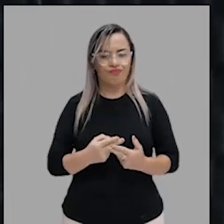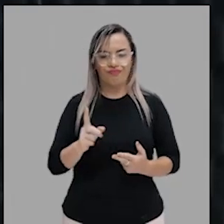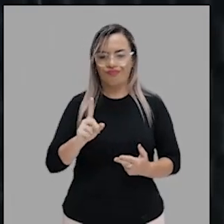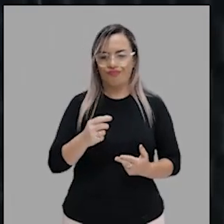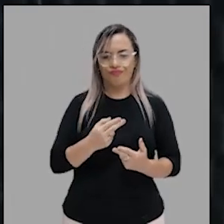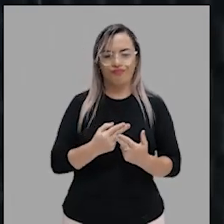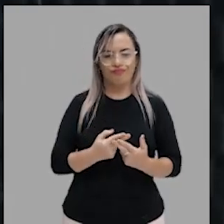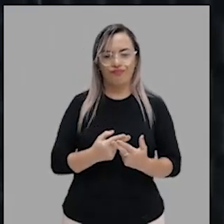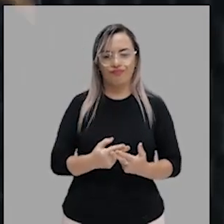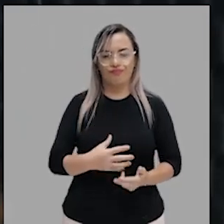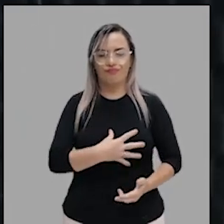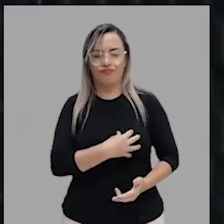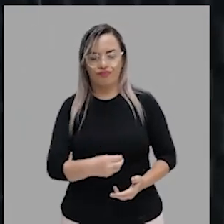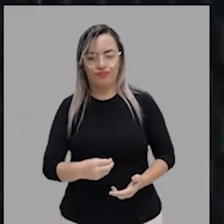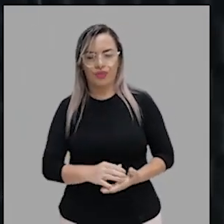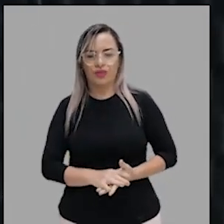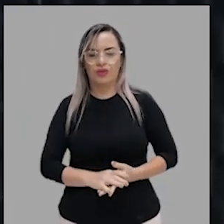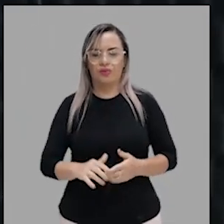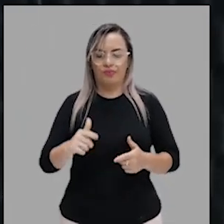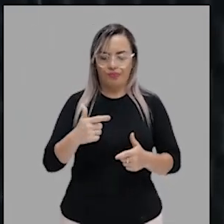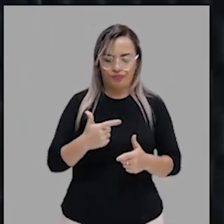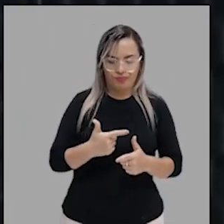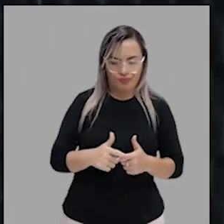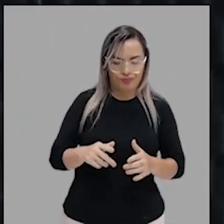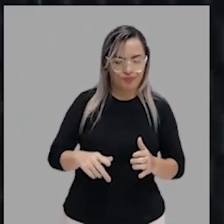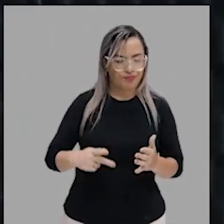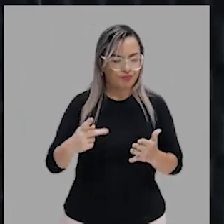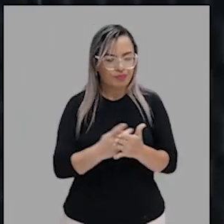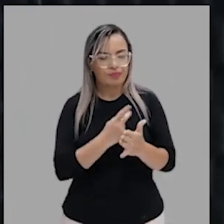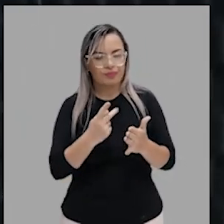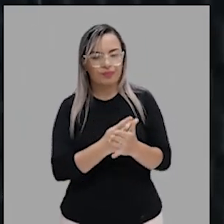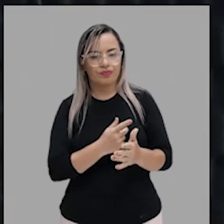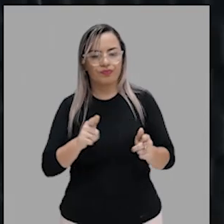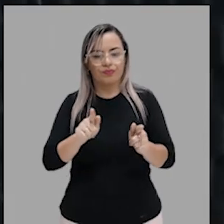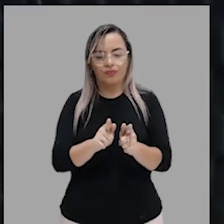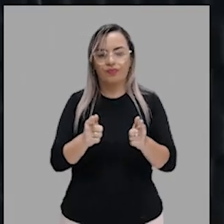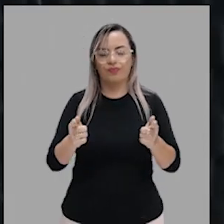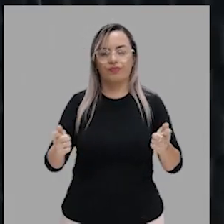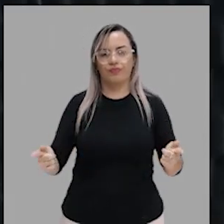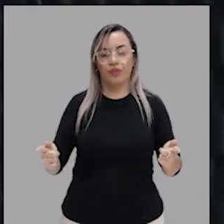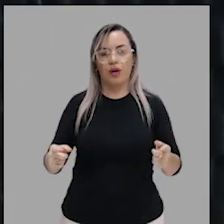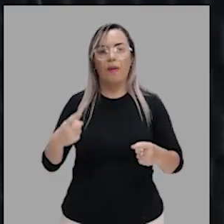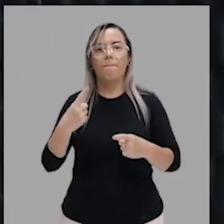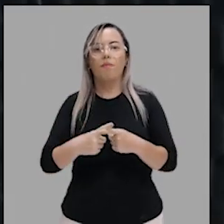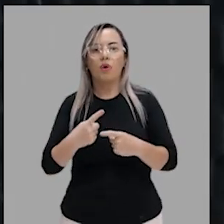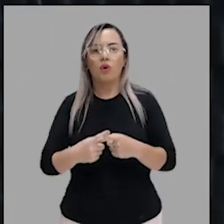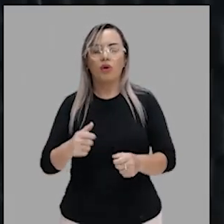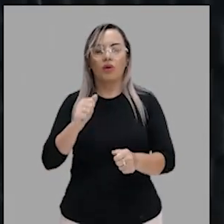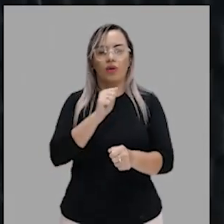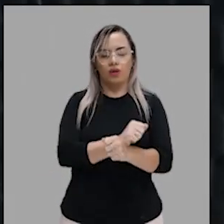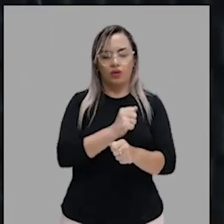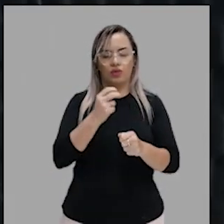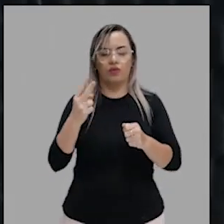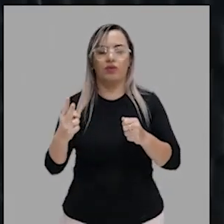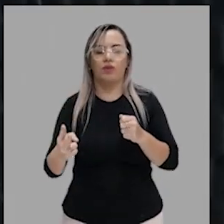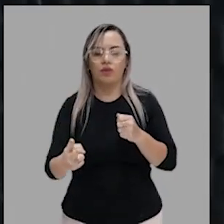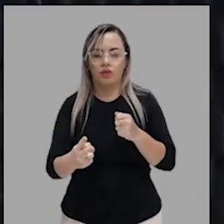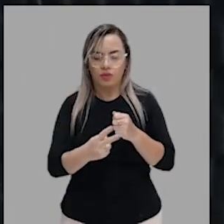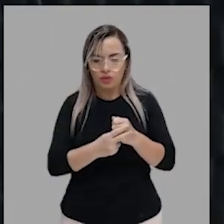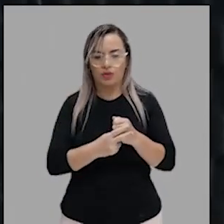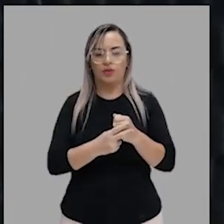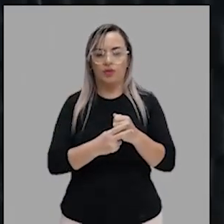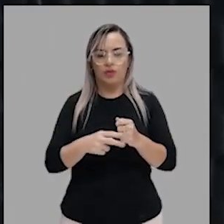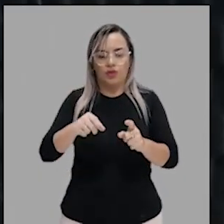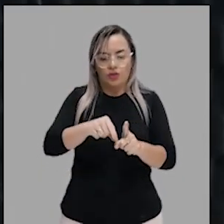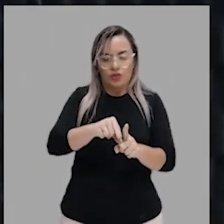frase está com problema gramatical, tá certo? Por quê? Porque o advérbio de intensidade menos flexionou